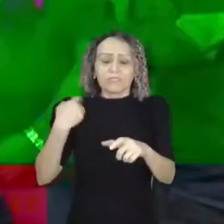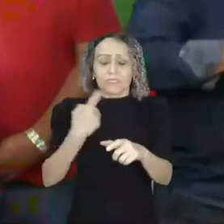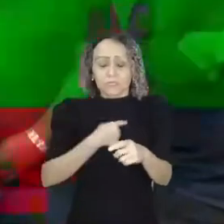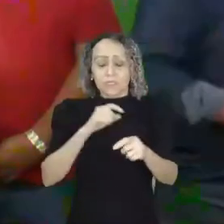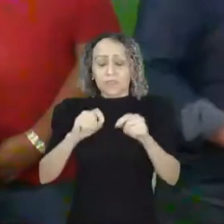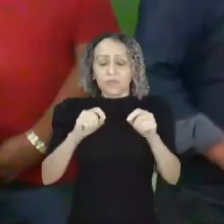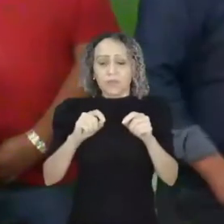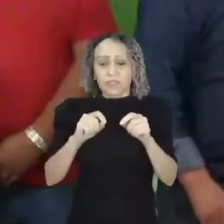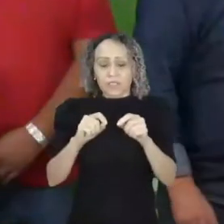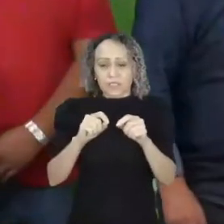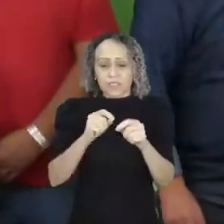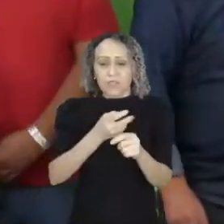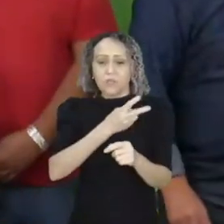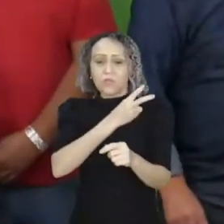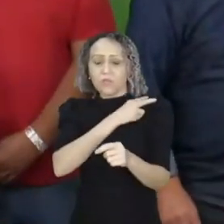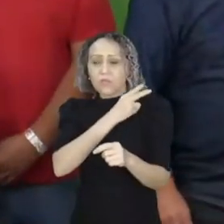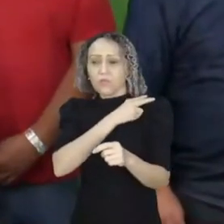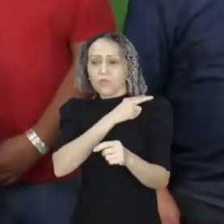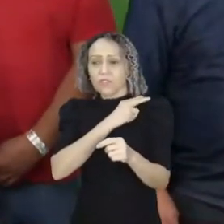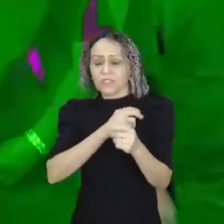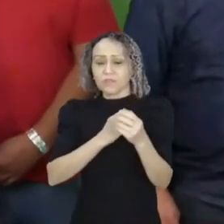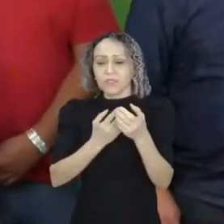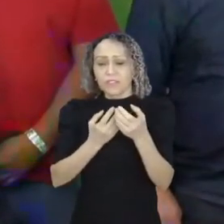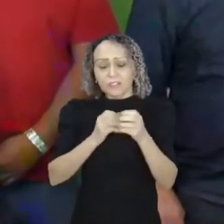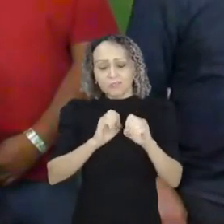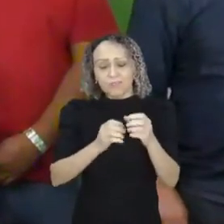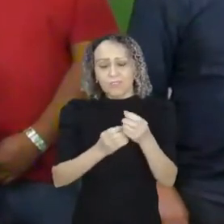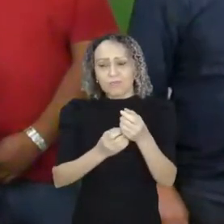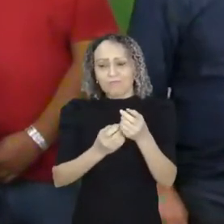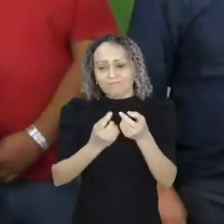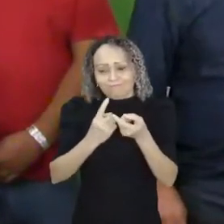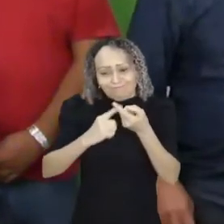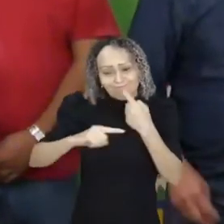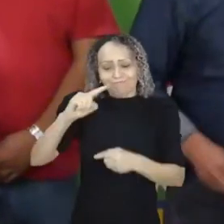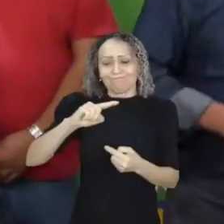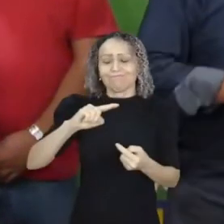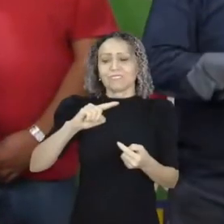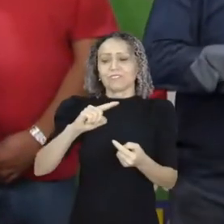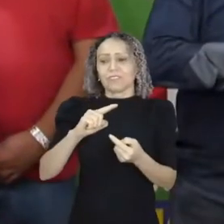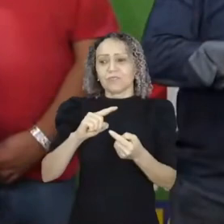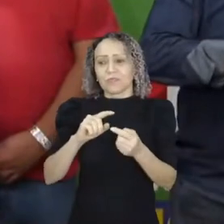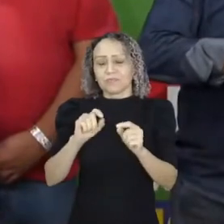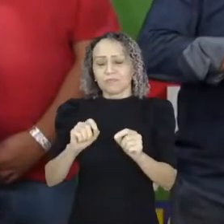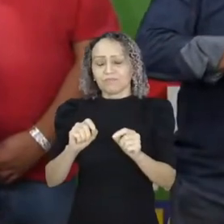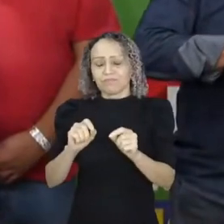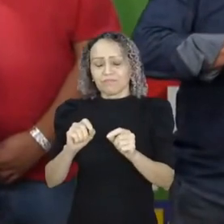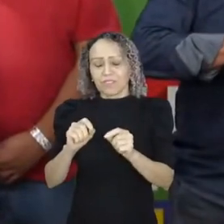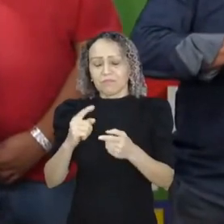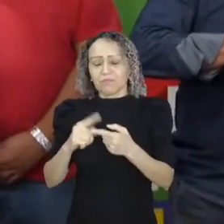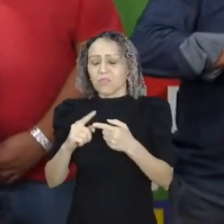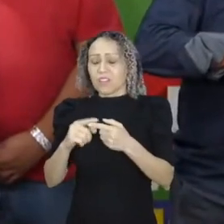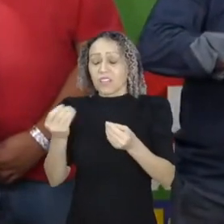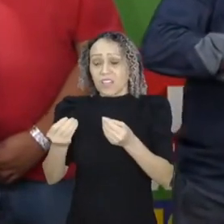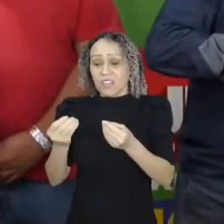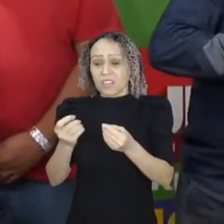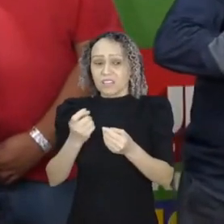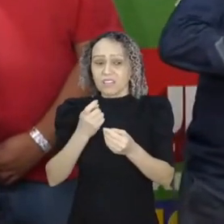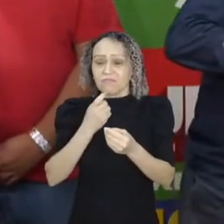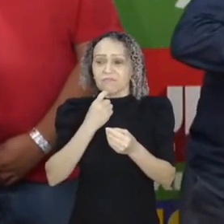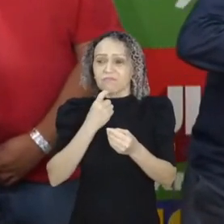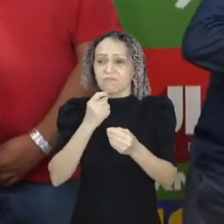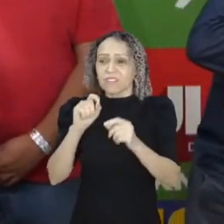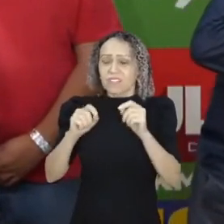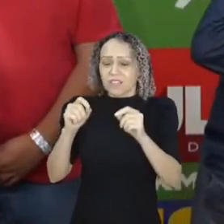ensino médio, está muito baixo, os indicadores de qualidade estão muito ruins aqui em Campinas. Nós vamos usar a Unicamp